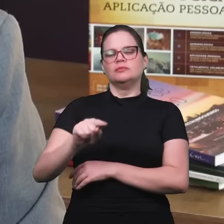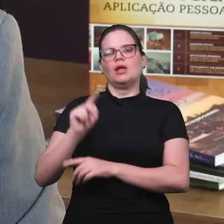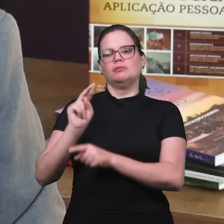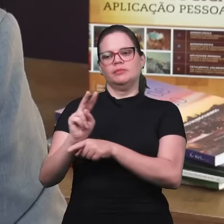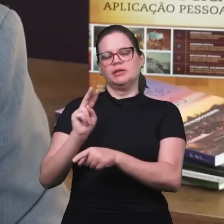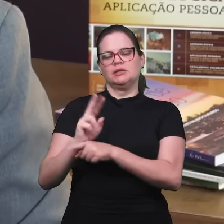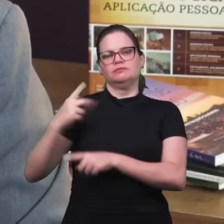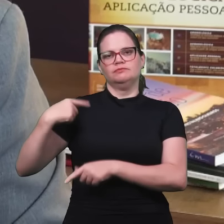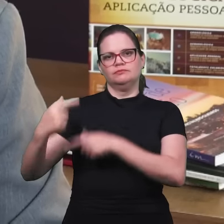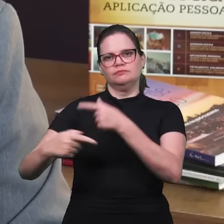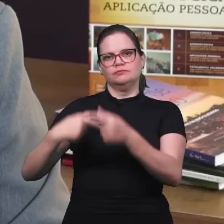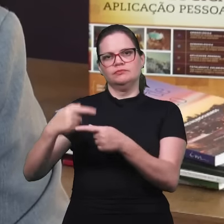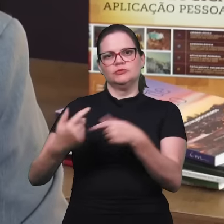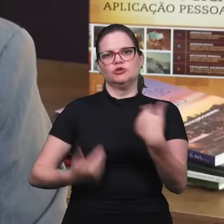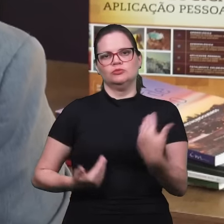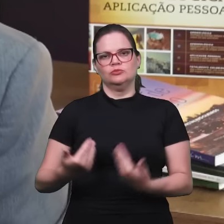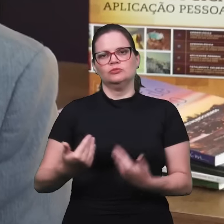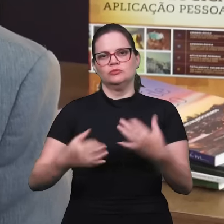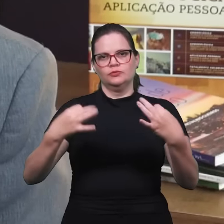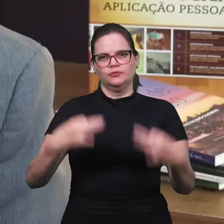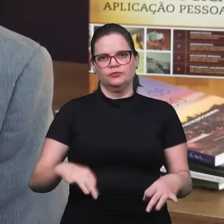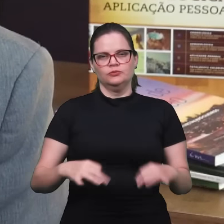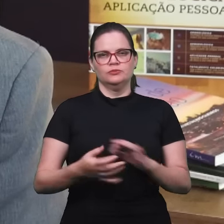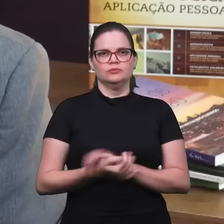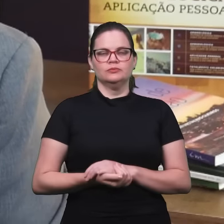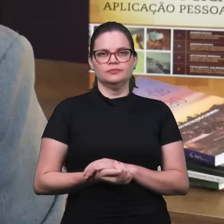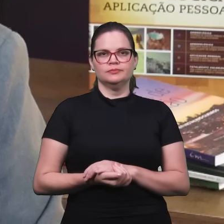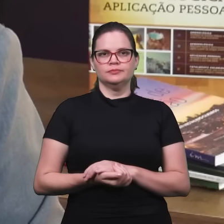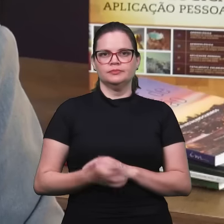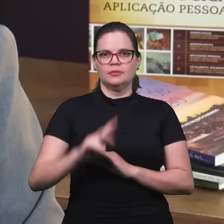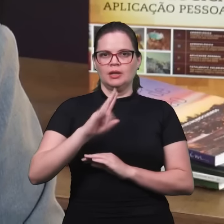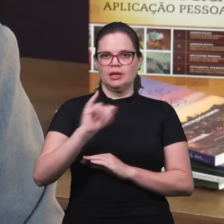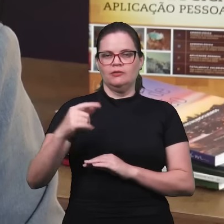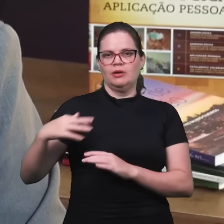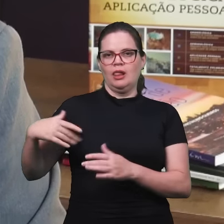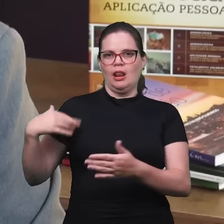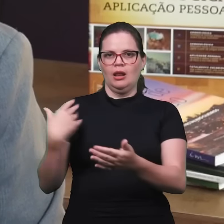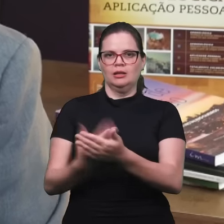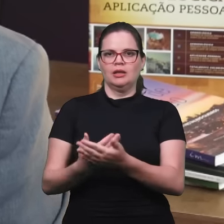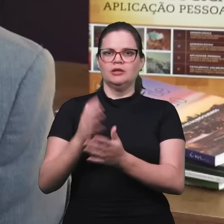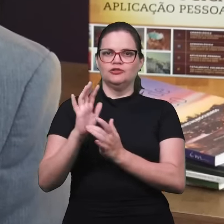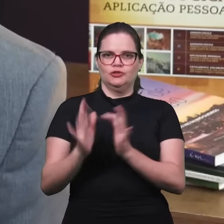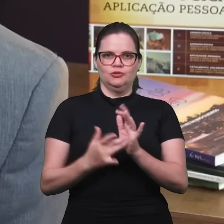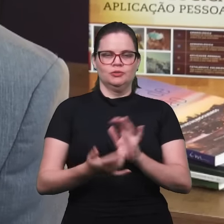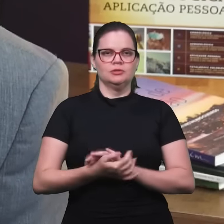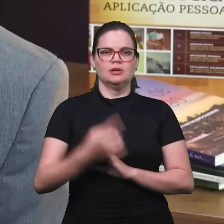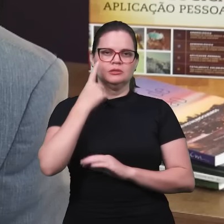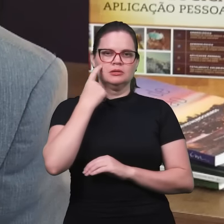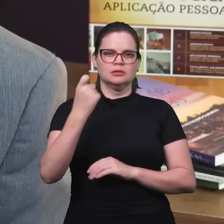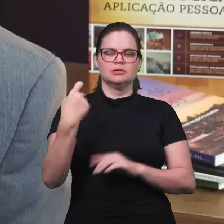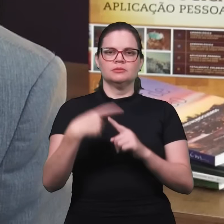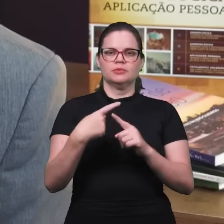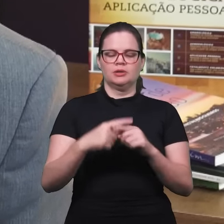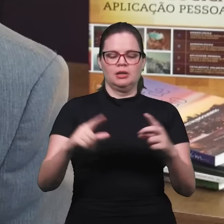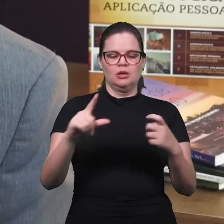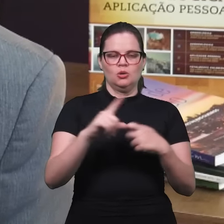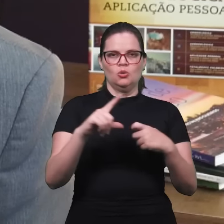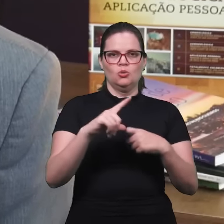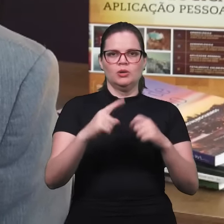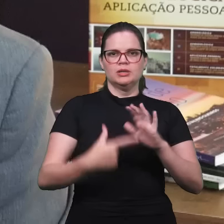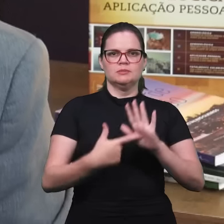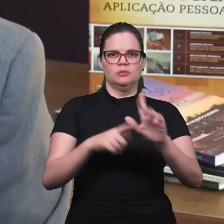dos justos, né? A descendência dos justos ali, que vai culminar na pessoa do Senhor Jesus. É interessante porque o que Lucas faz aqui?